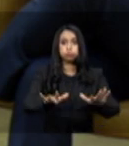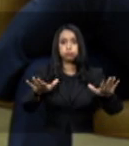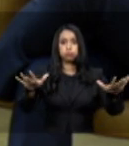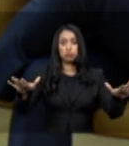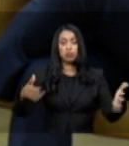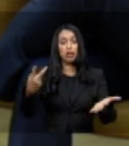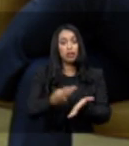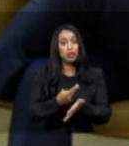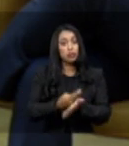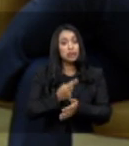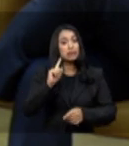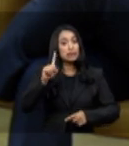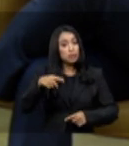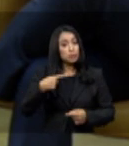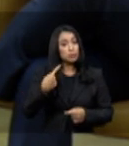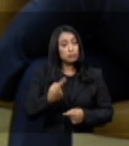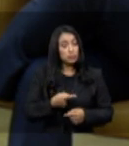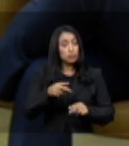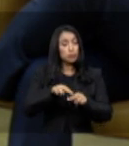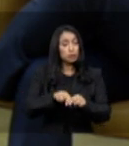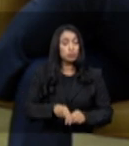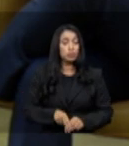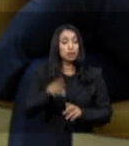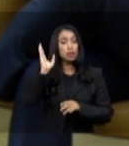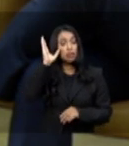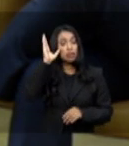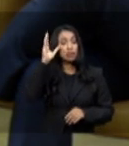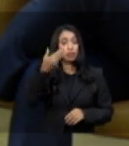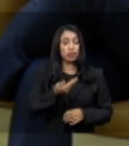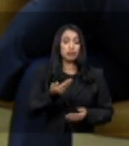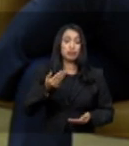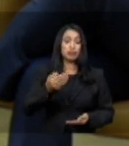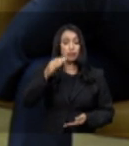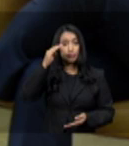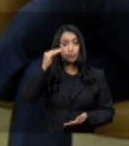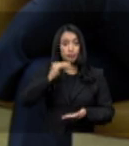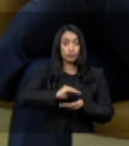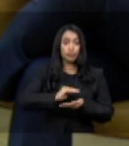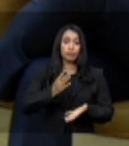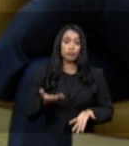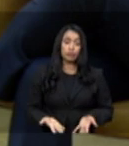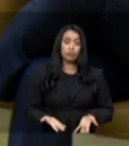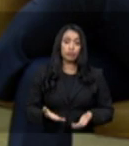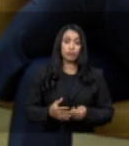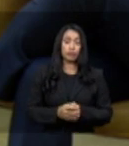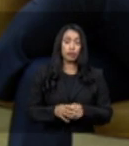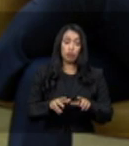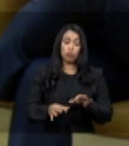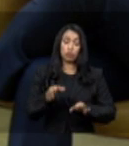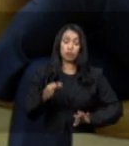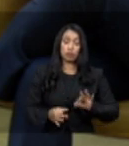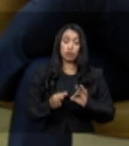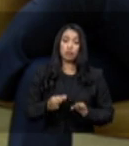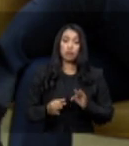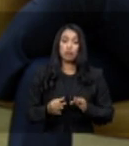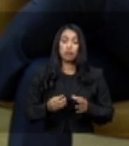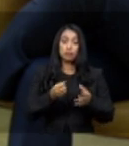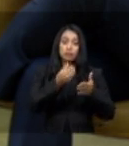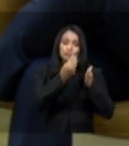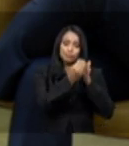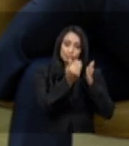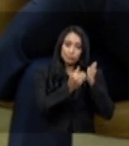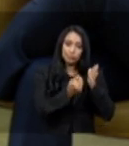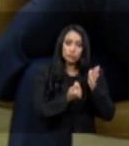podem advir dessa dessa decisão que é submetida ao referendo esse é grande colegiados são essas as questões